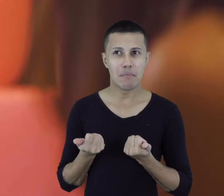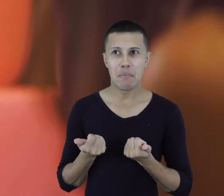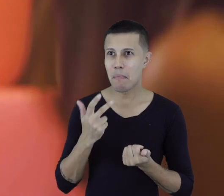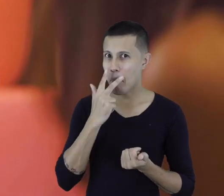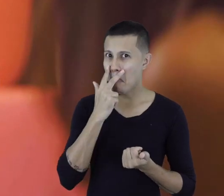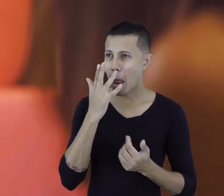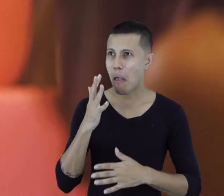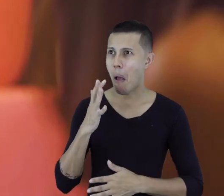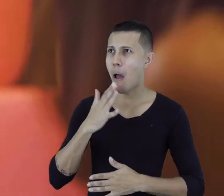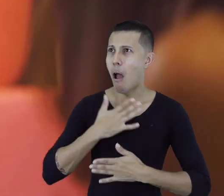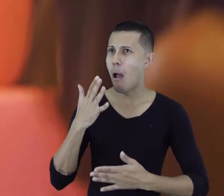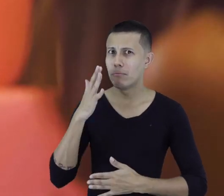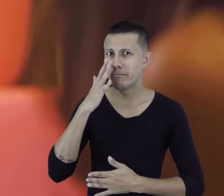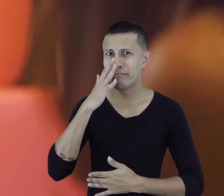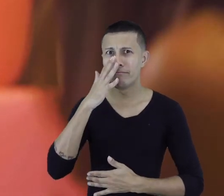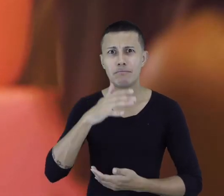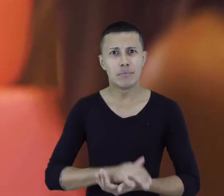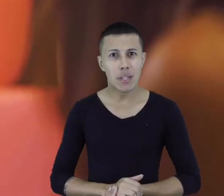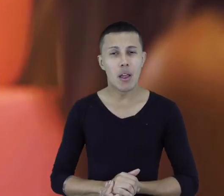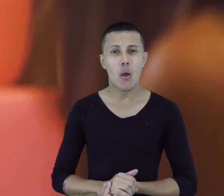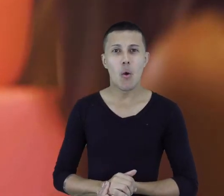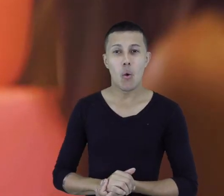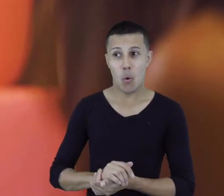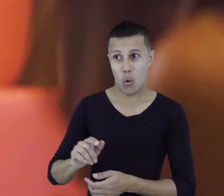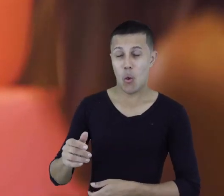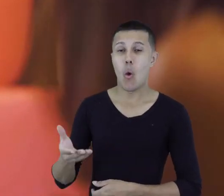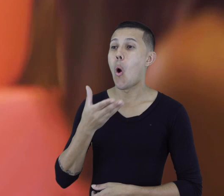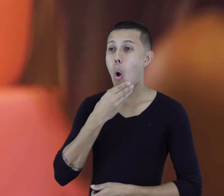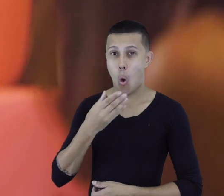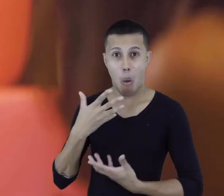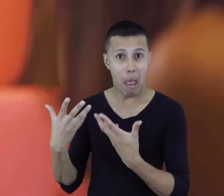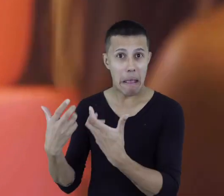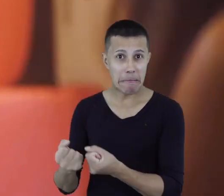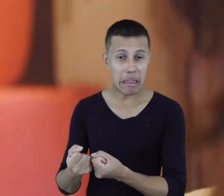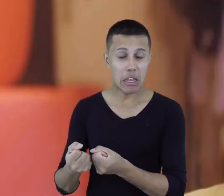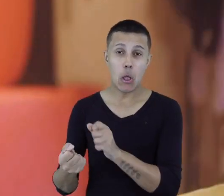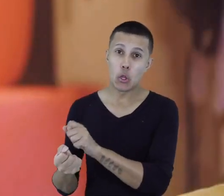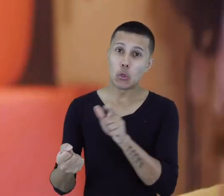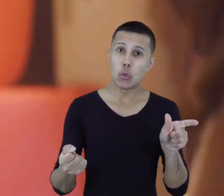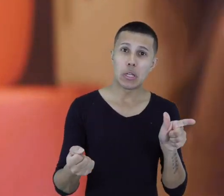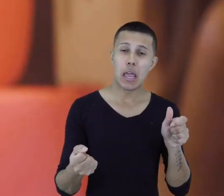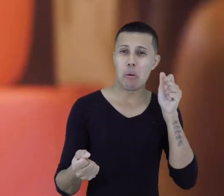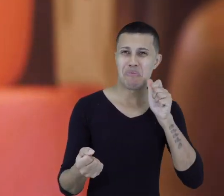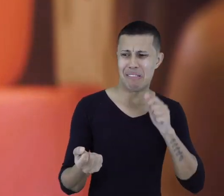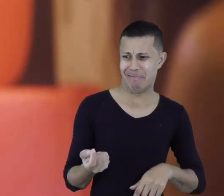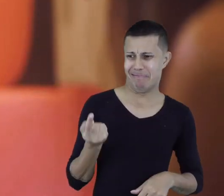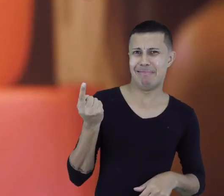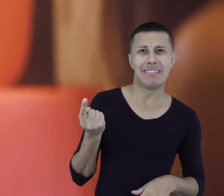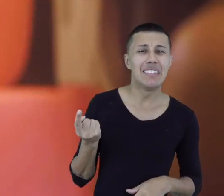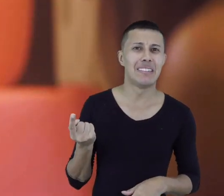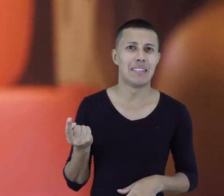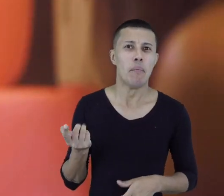maneira até um pouco surpresa, assim, eu vejo muito mais acolhimento do lado dos meninos, dos homens, do que propriamente desconforto, assim. Porque,